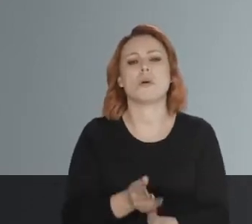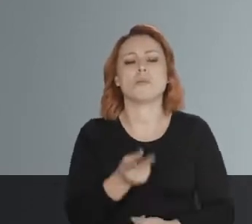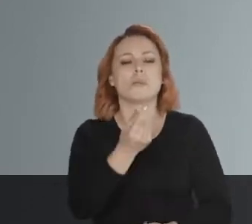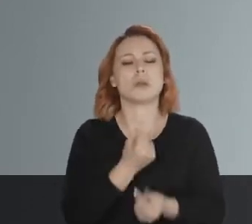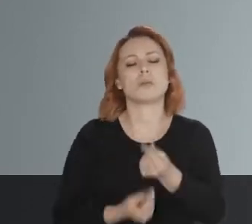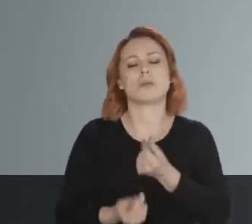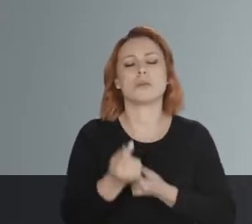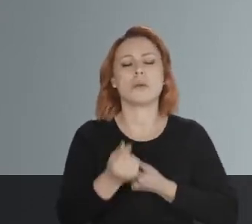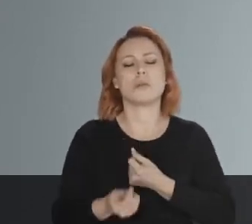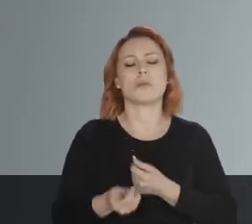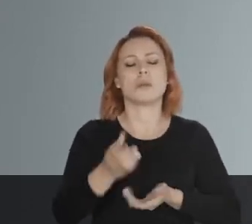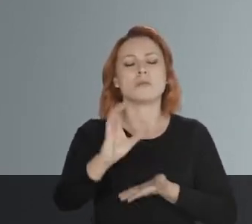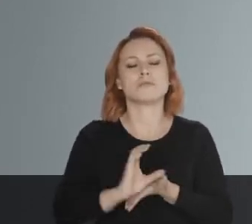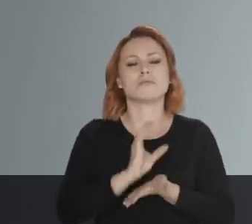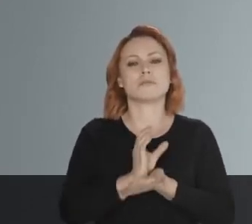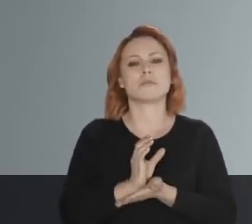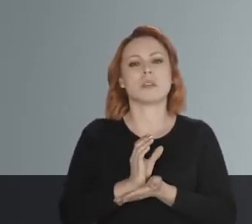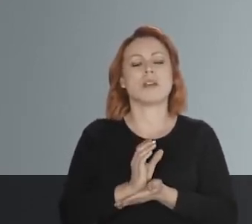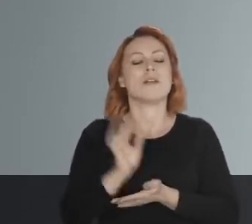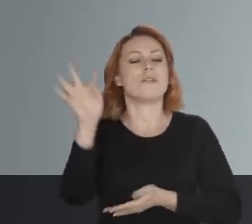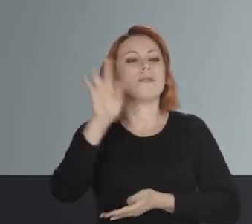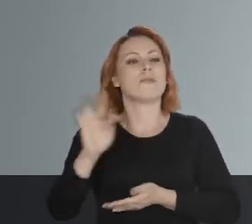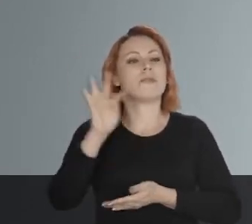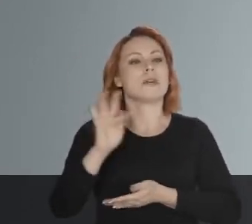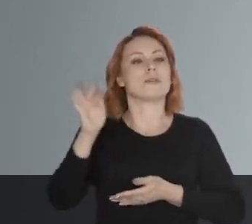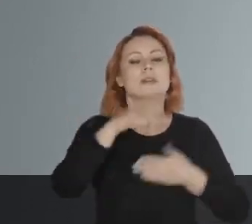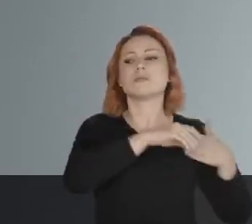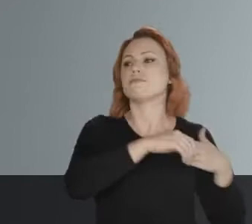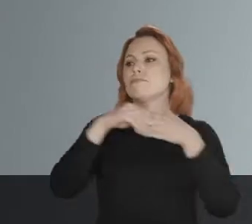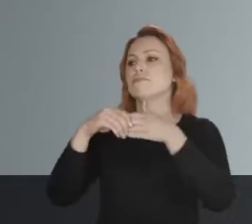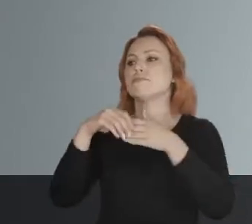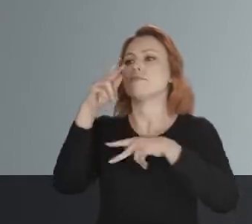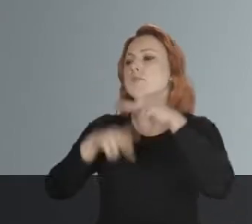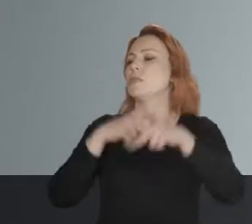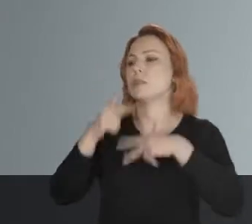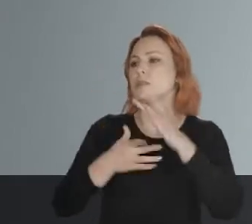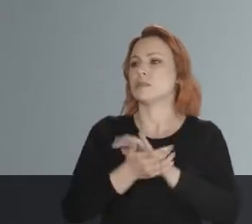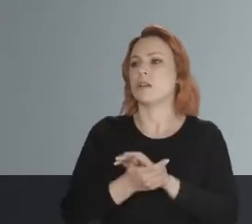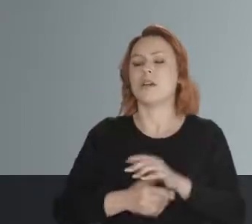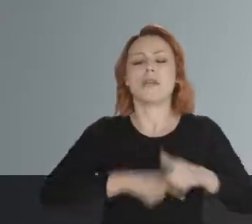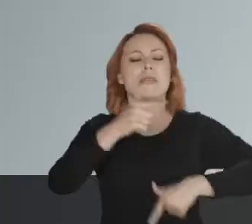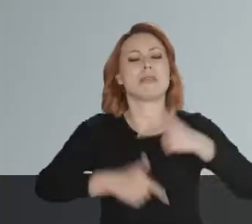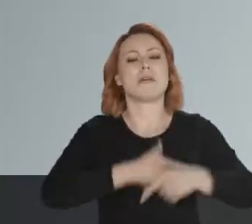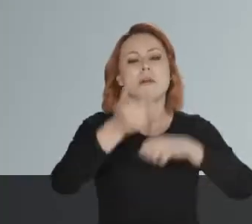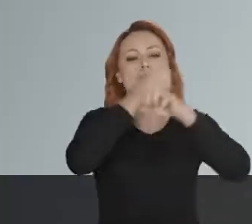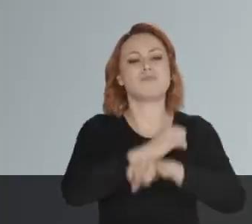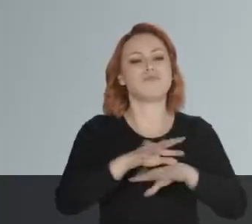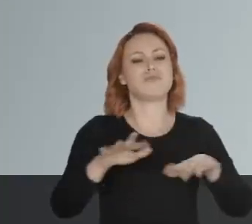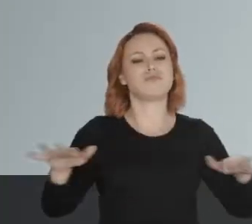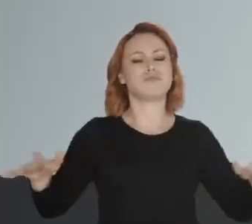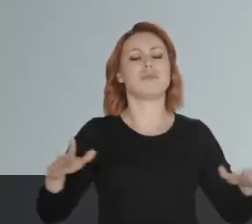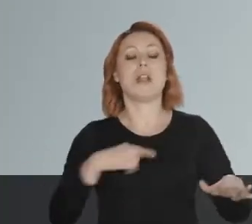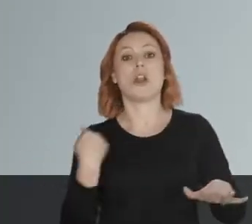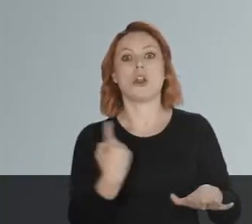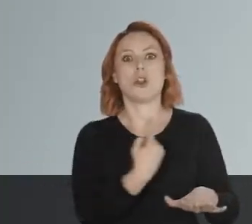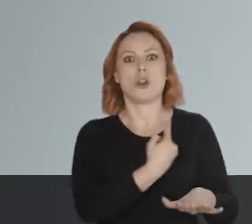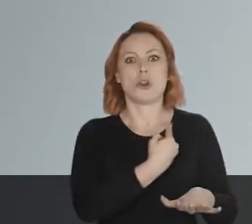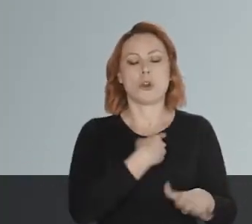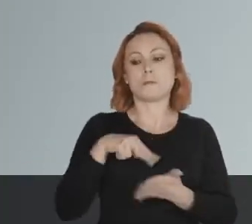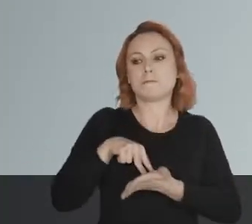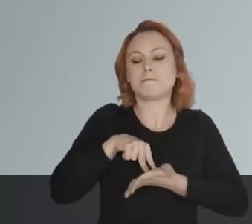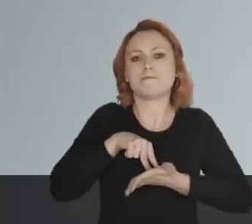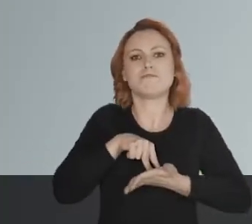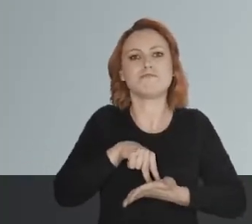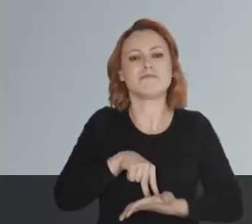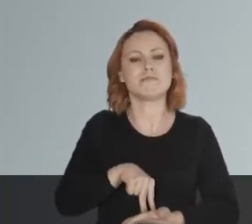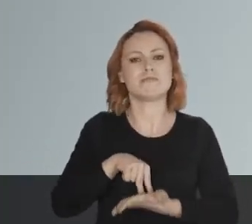que leve milhões de pessoas às universidades, que crie milhões e milhões de empregos nesse país. Nós vamos ser as